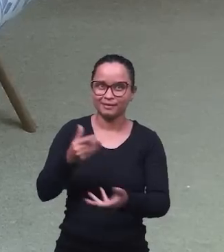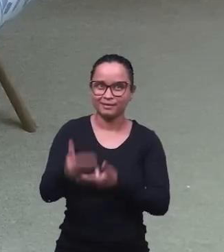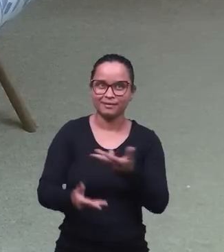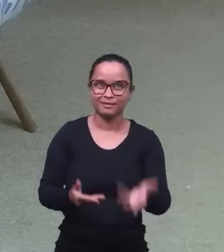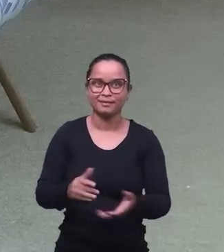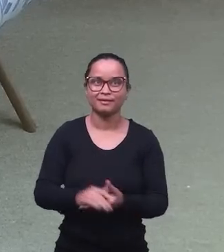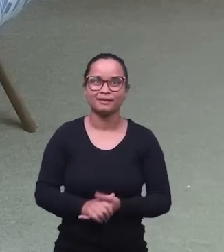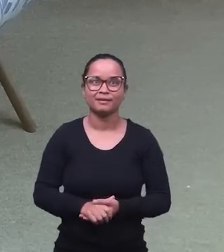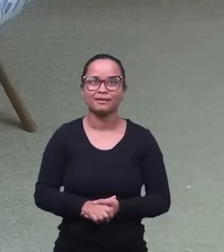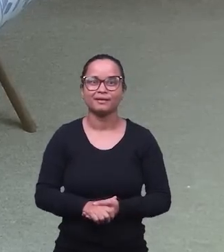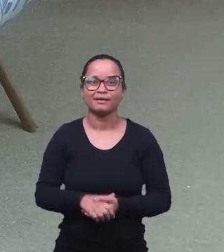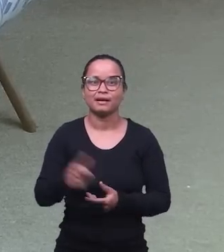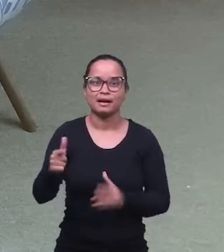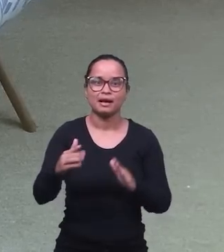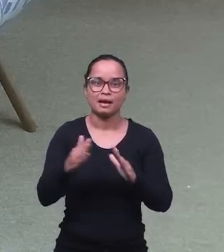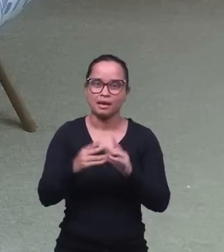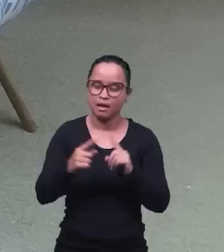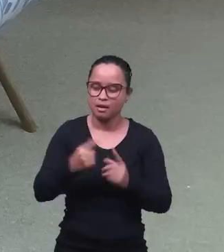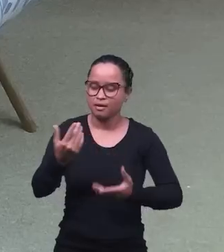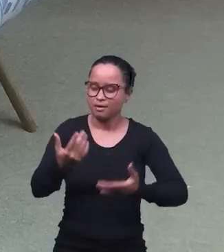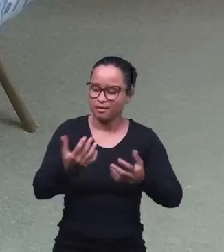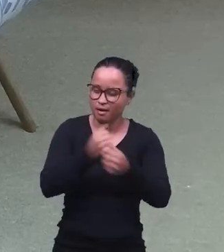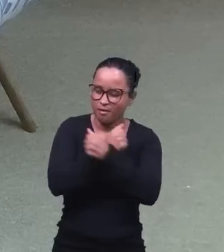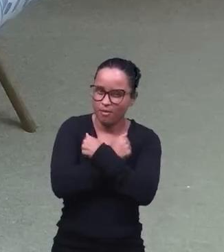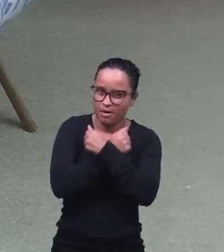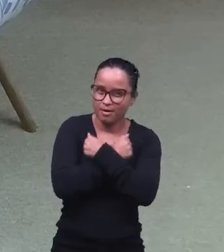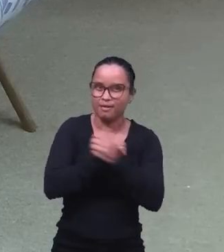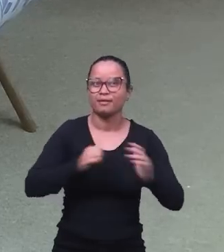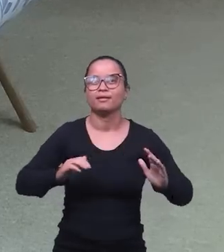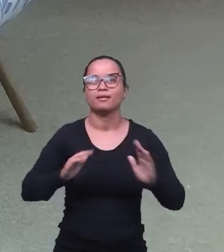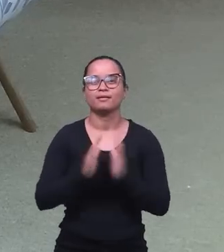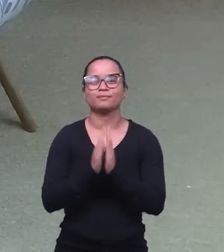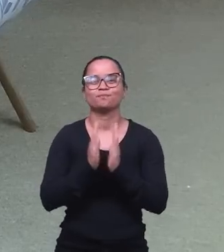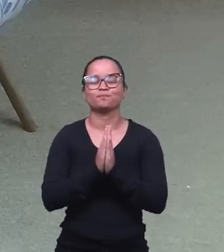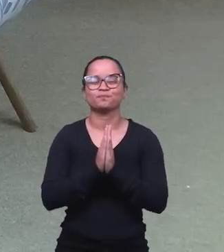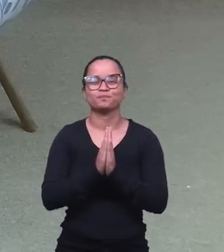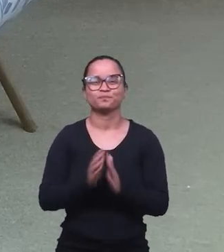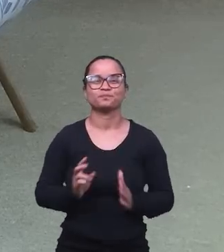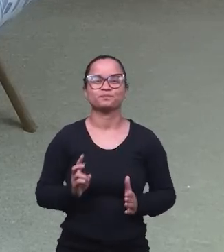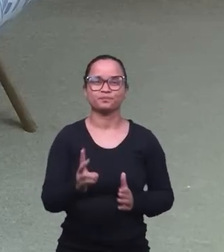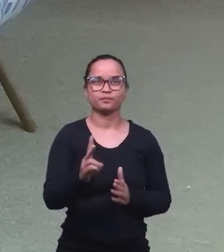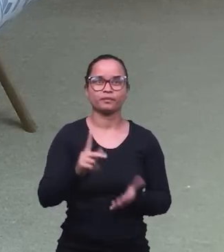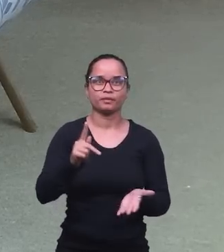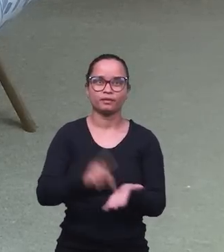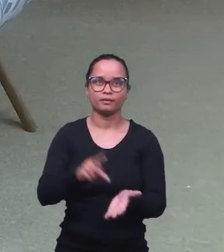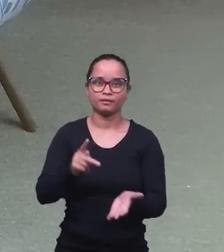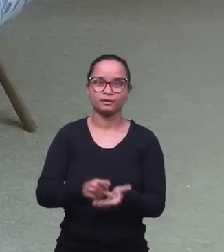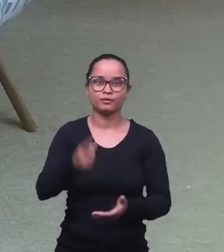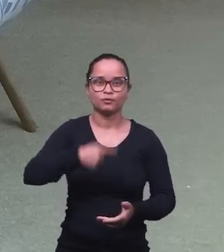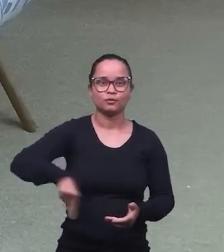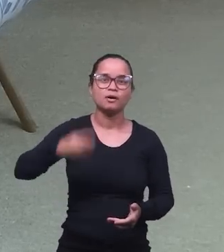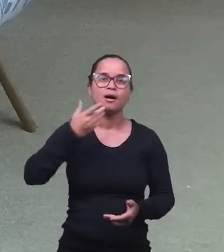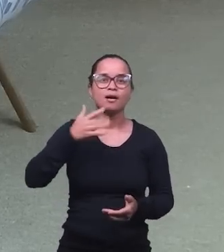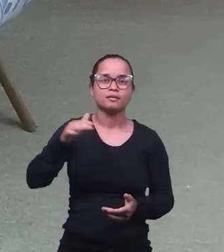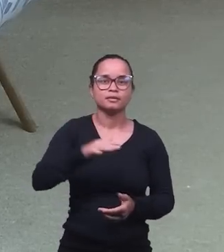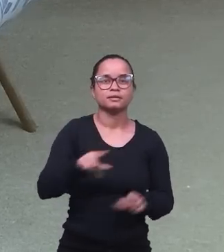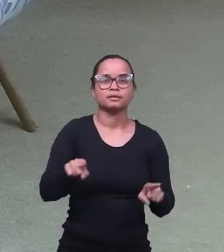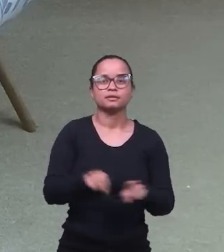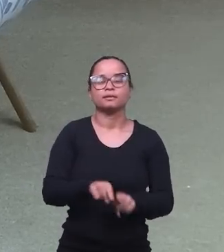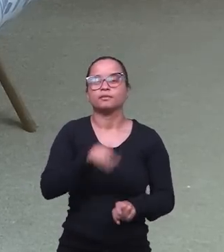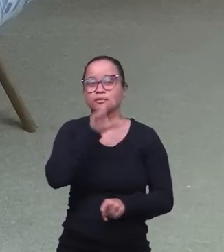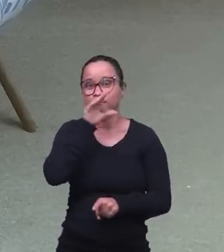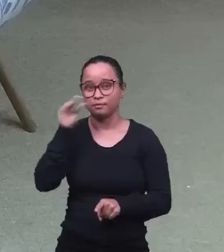É Que verdade. a igreja abraça, a igreja ama, ela ora, né? É verdade. Cuidado que nós temos com as nossas crianças, com os